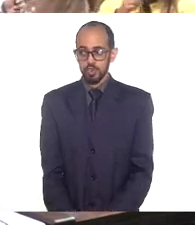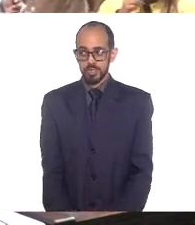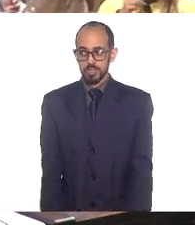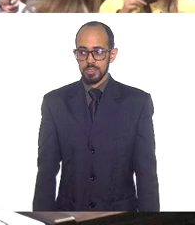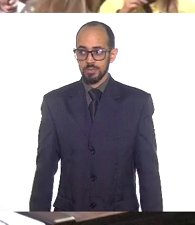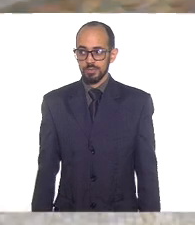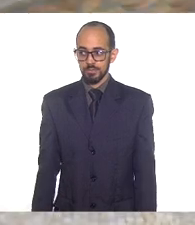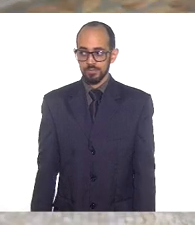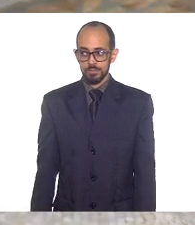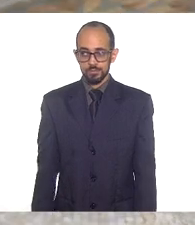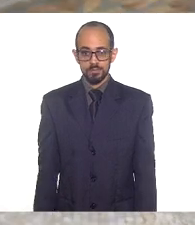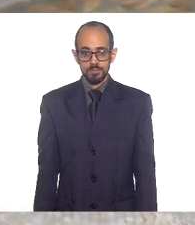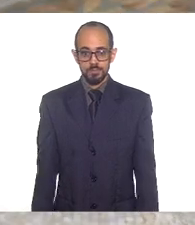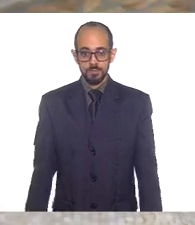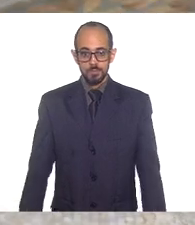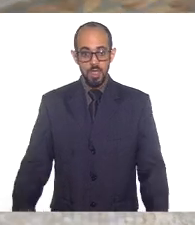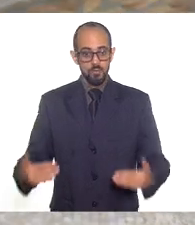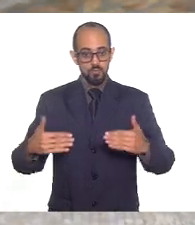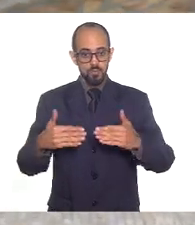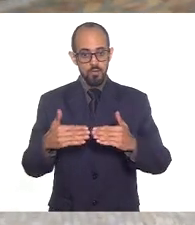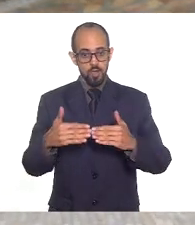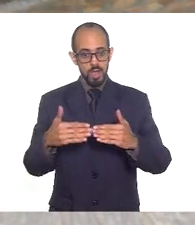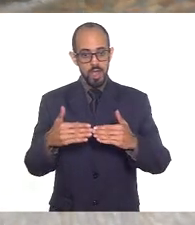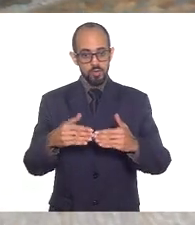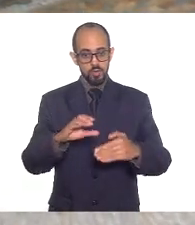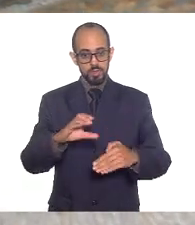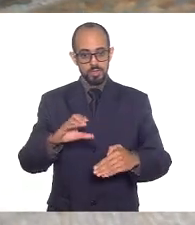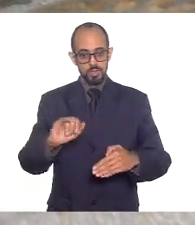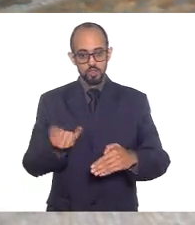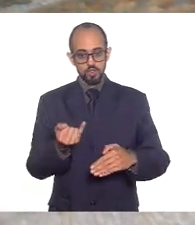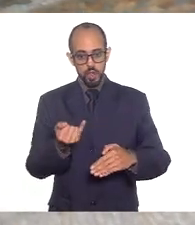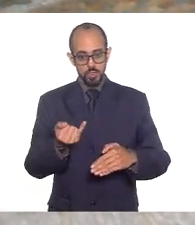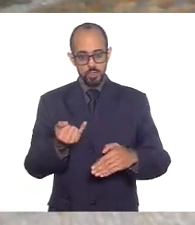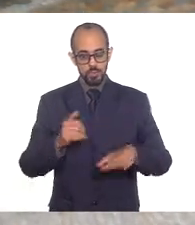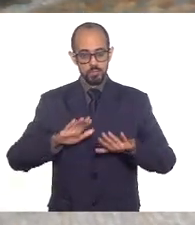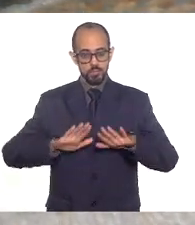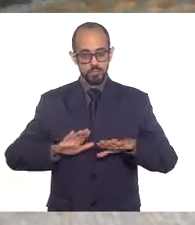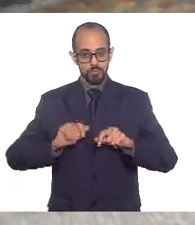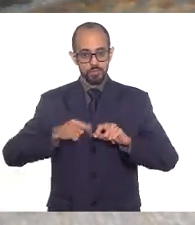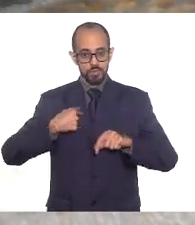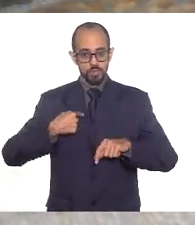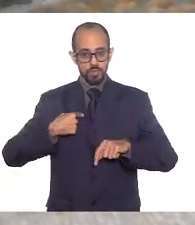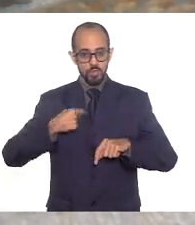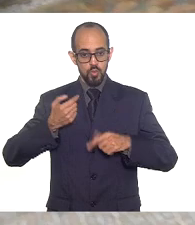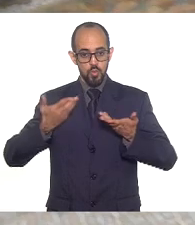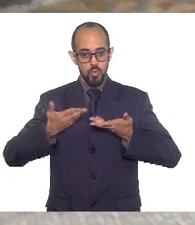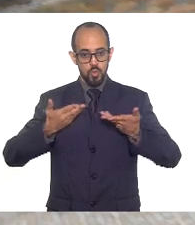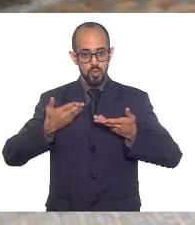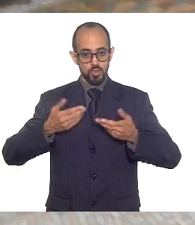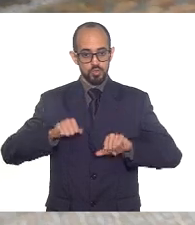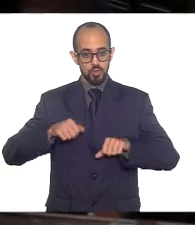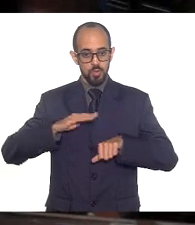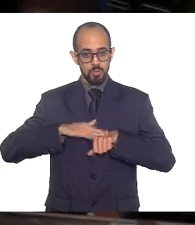o shopping center favorável com a ccj eu sou hoje o mais procurado do